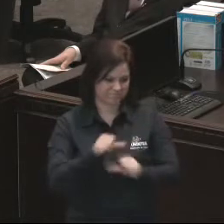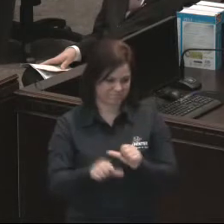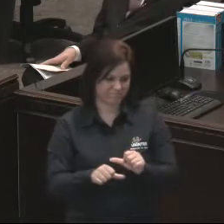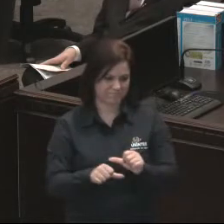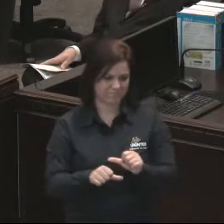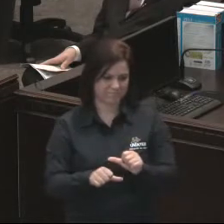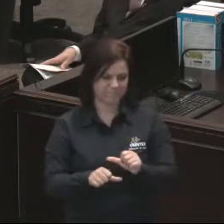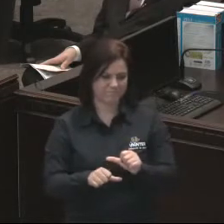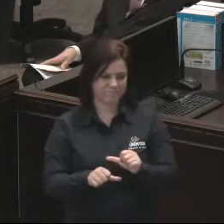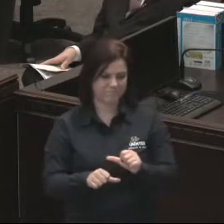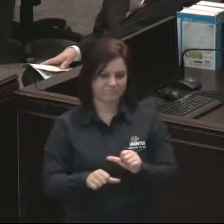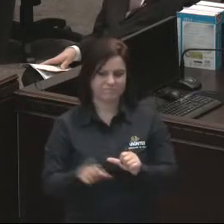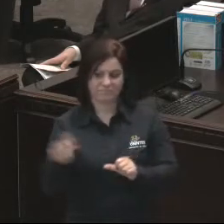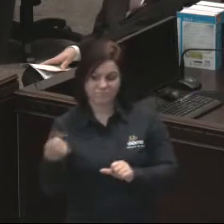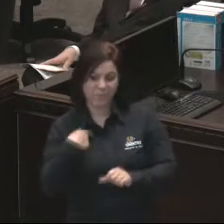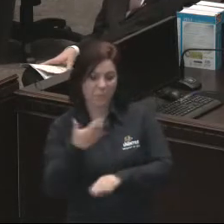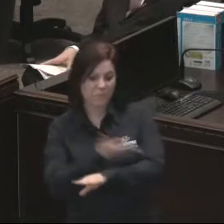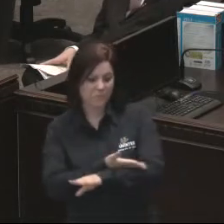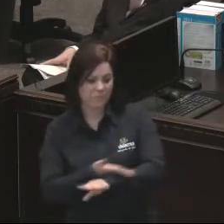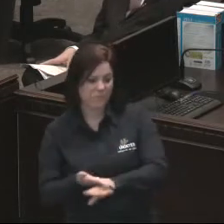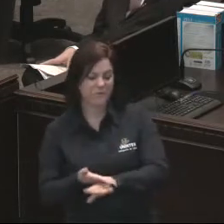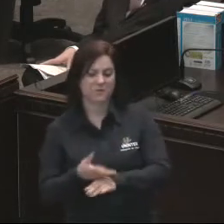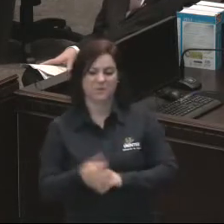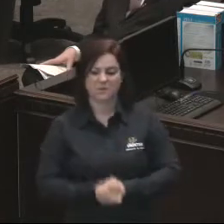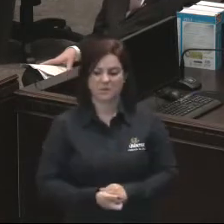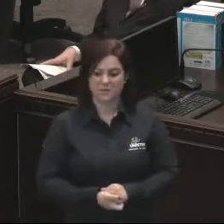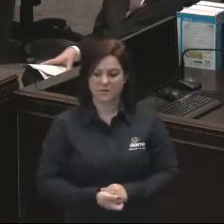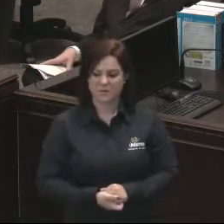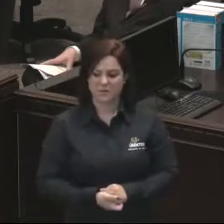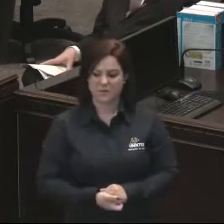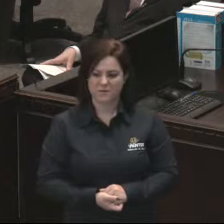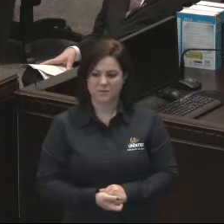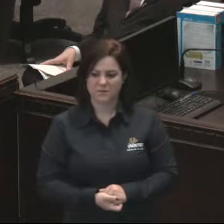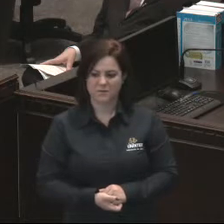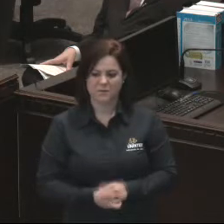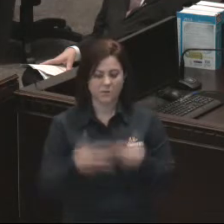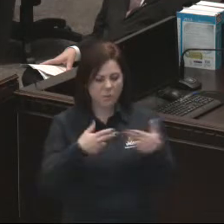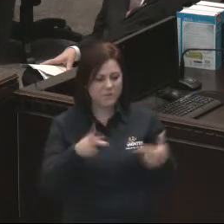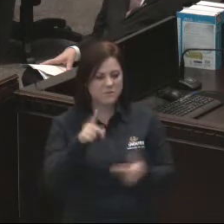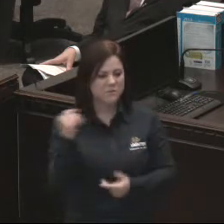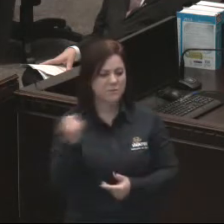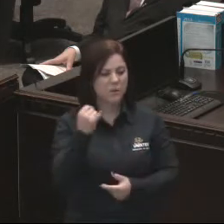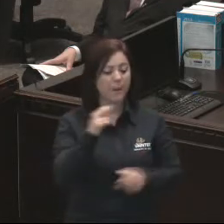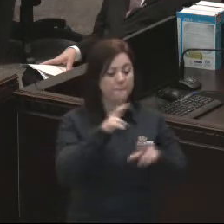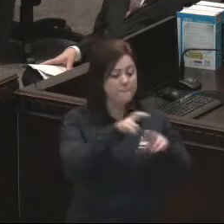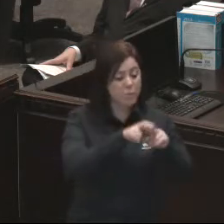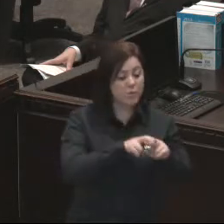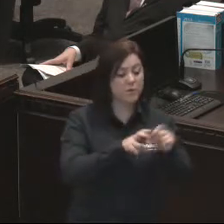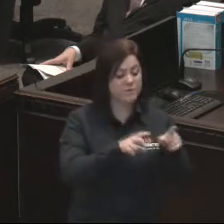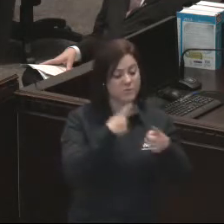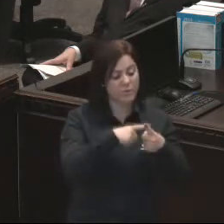políticas públicas, né? Então, a gente precisa, eu acho eventos como esse são importantes por causa disso, porque você faz